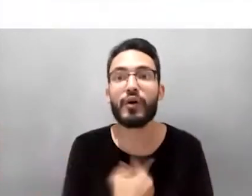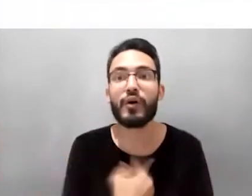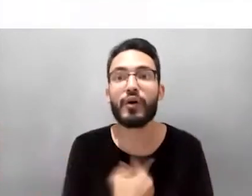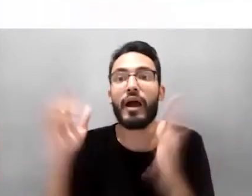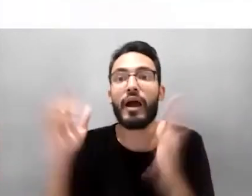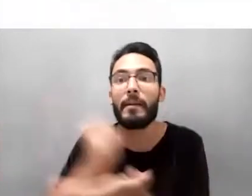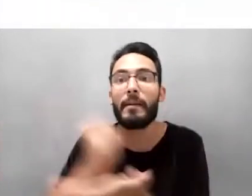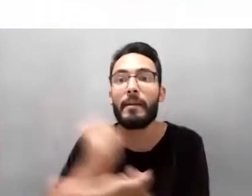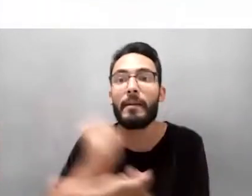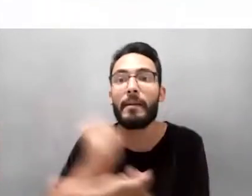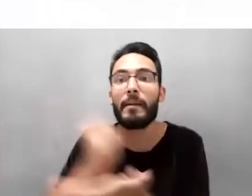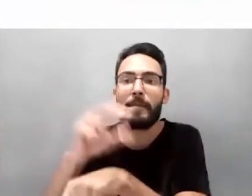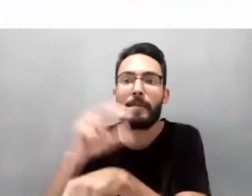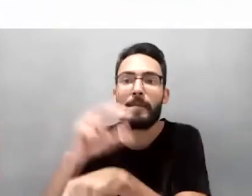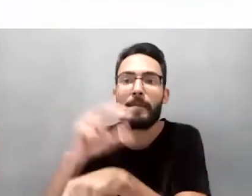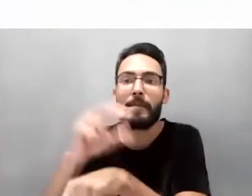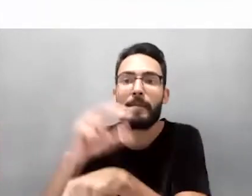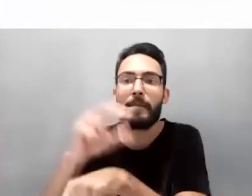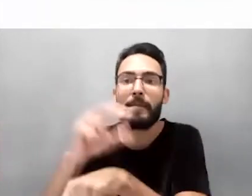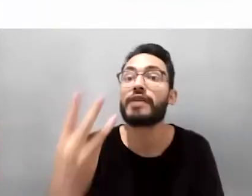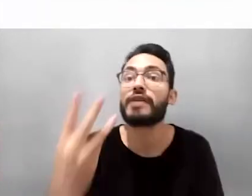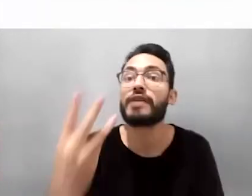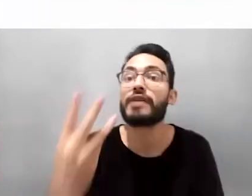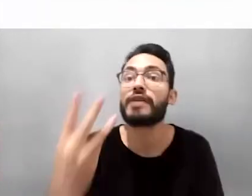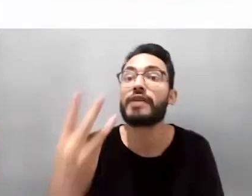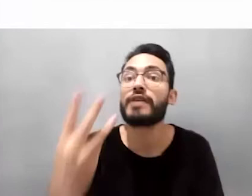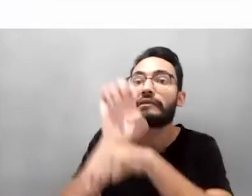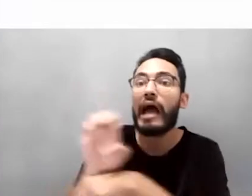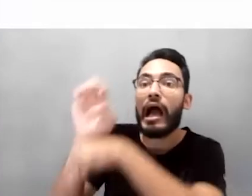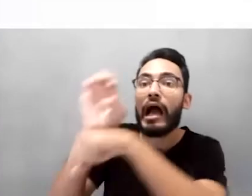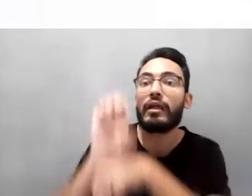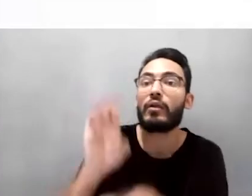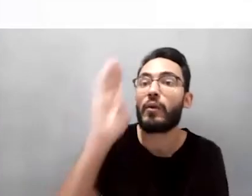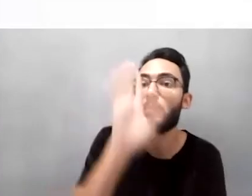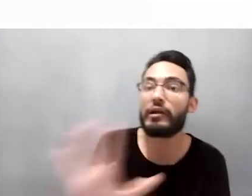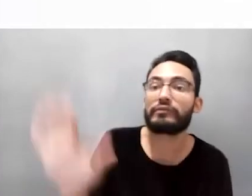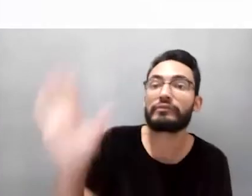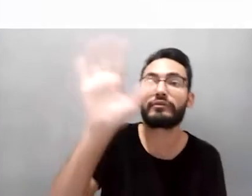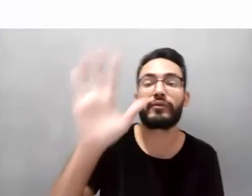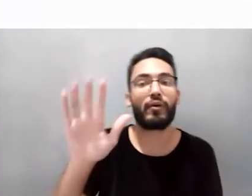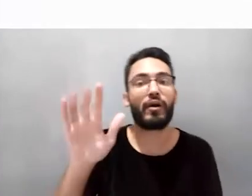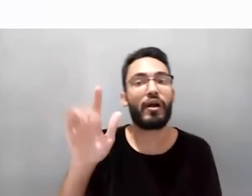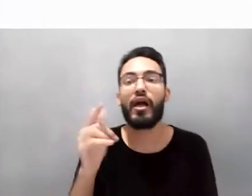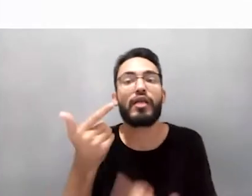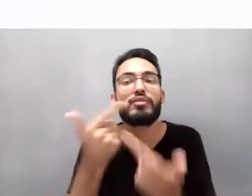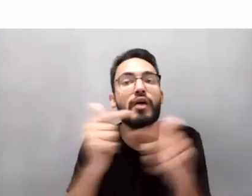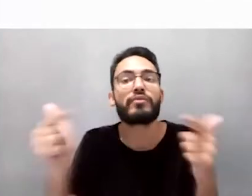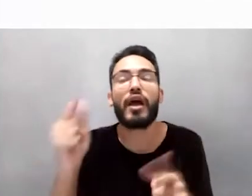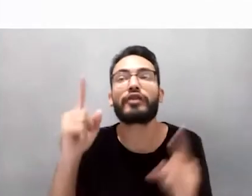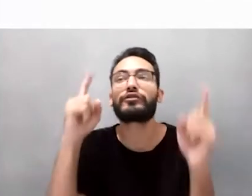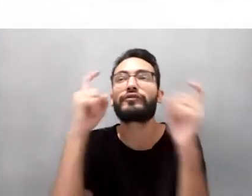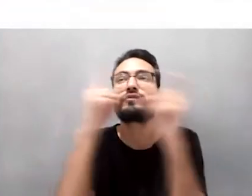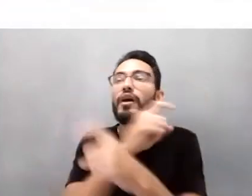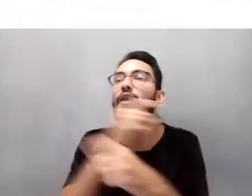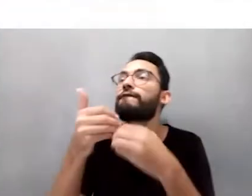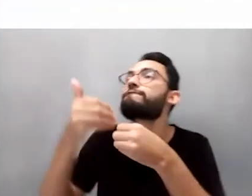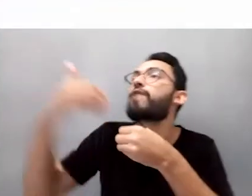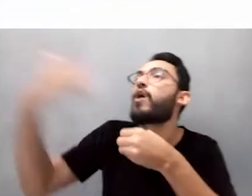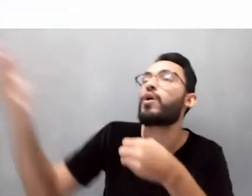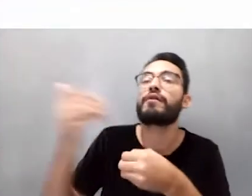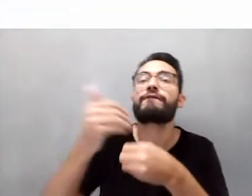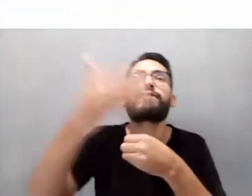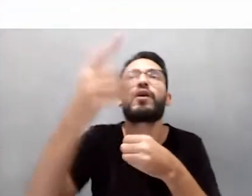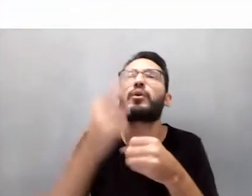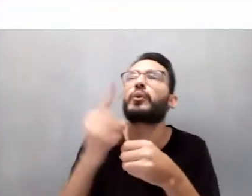estados do país. A gente não tem mais a dificuldade de ter pessoas que estão fora da